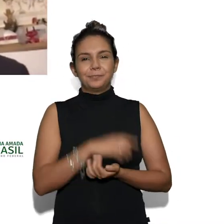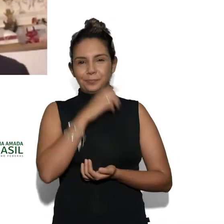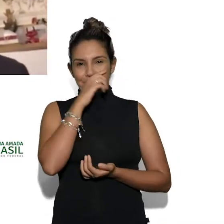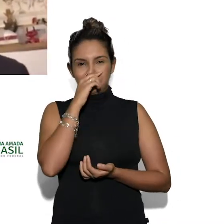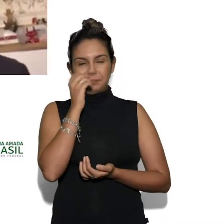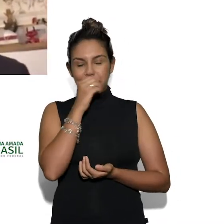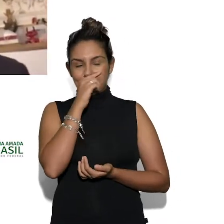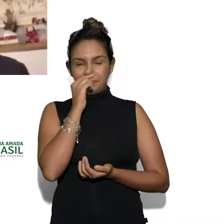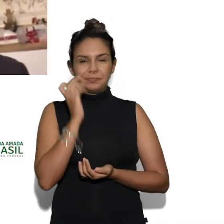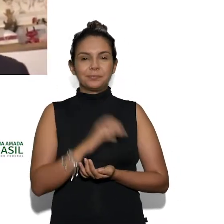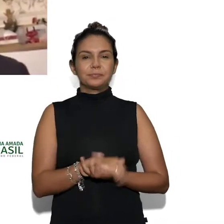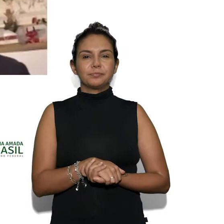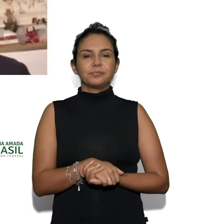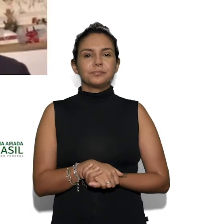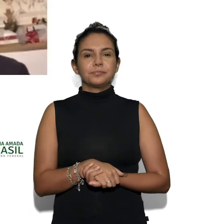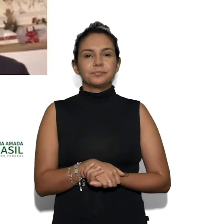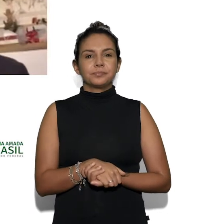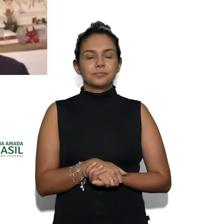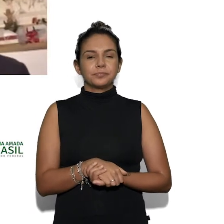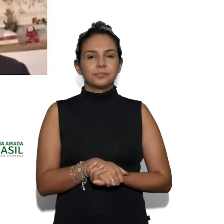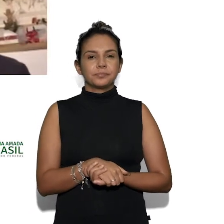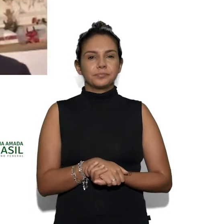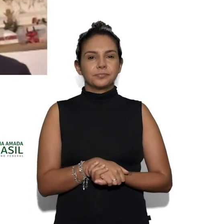Walter, me conta outra coisa aqui.